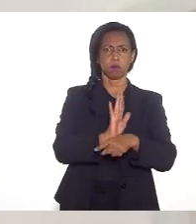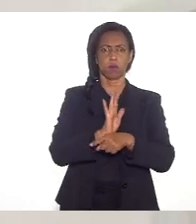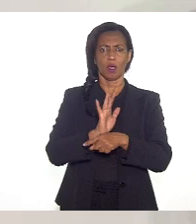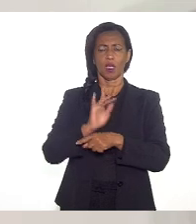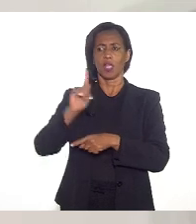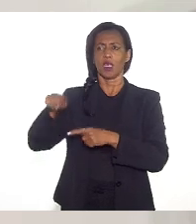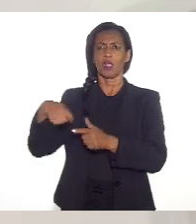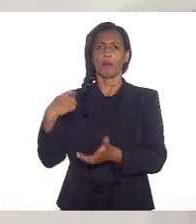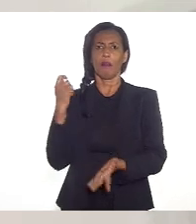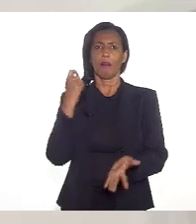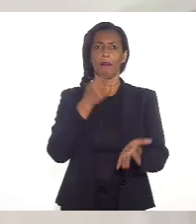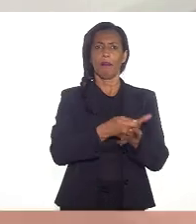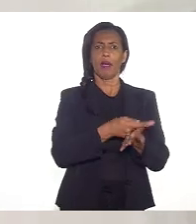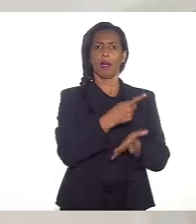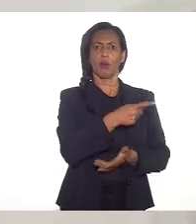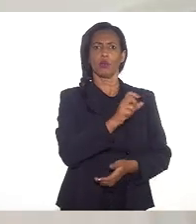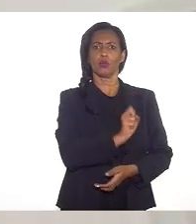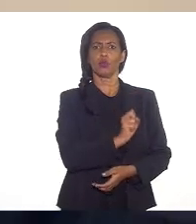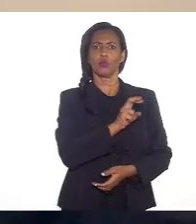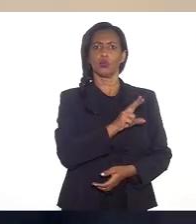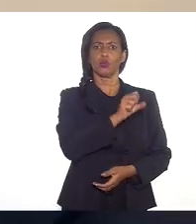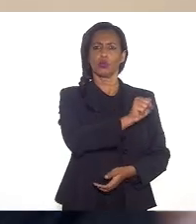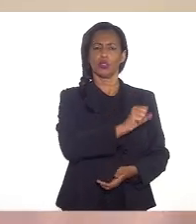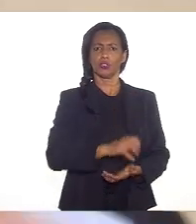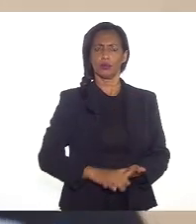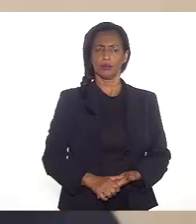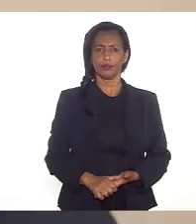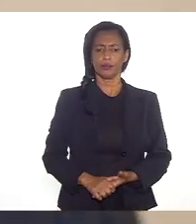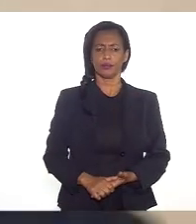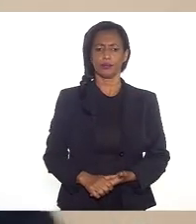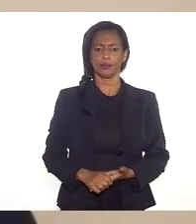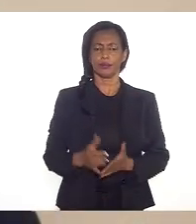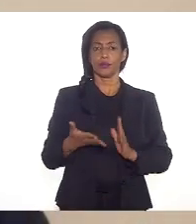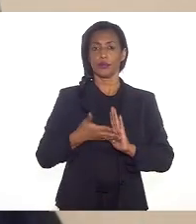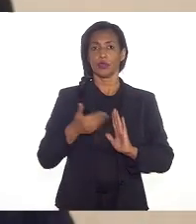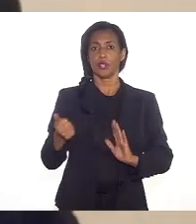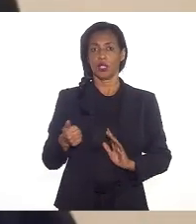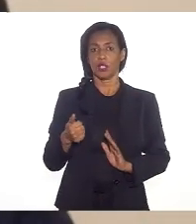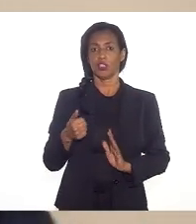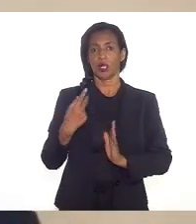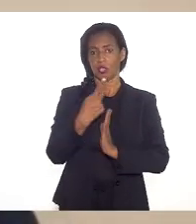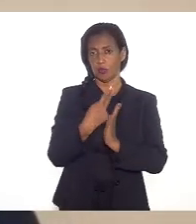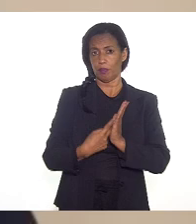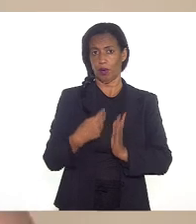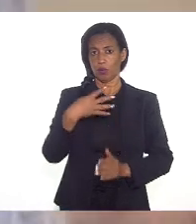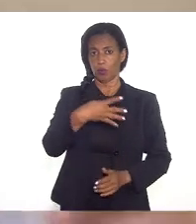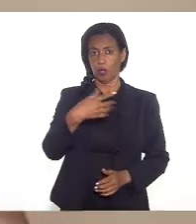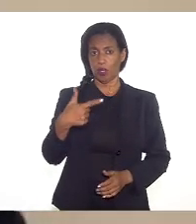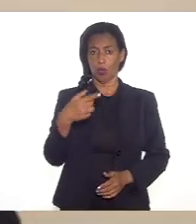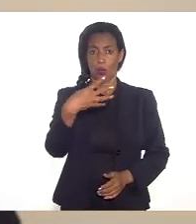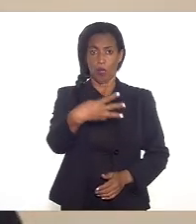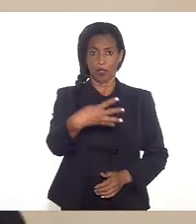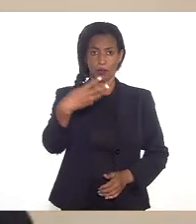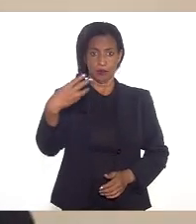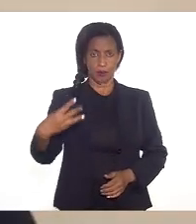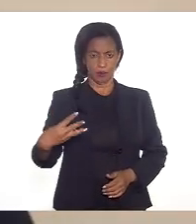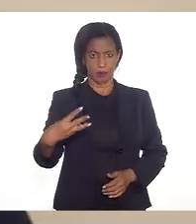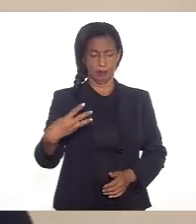essa conta para o SUS. Ok. Então, retirar de pauta pedido do autor, o 42. 43 da